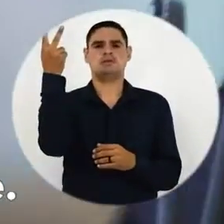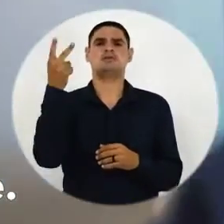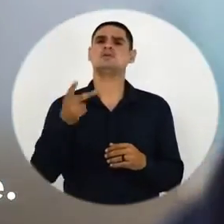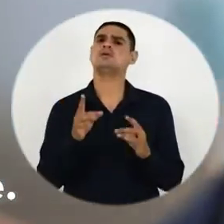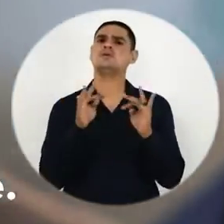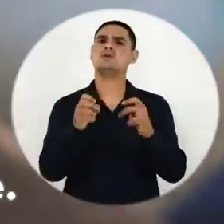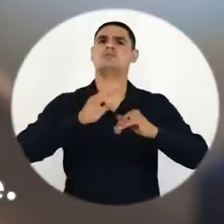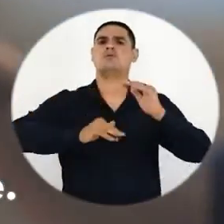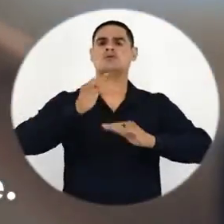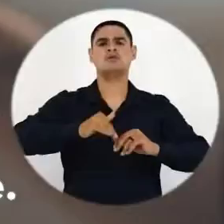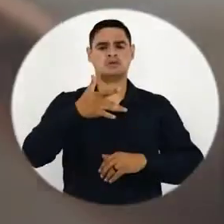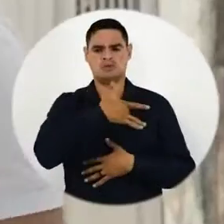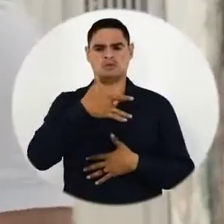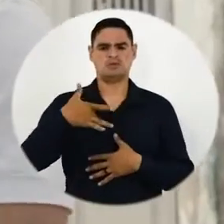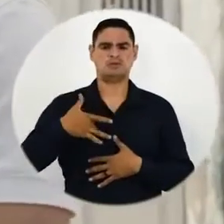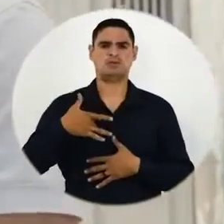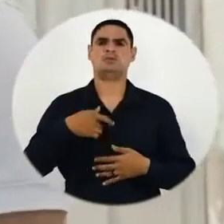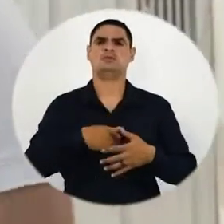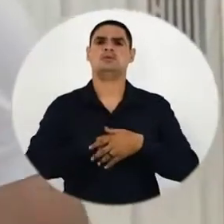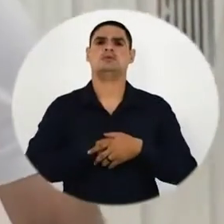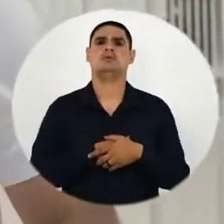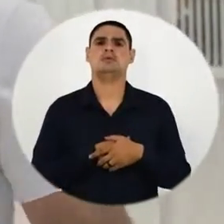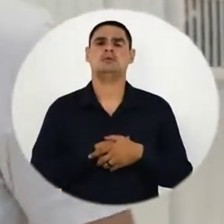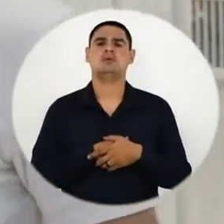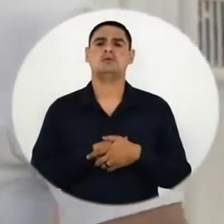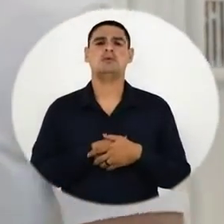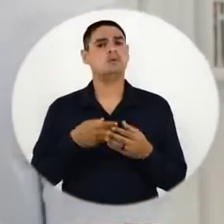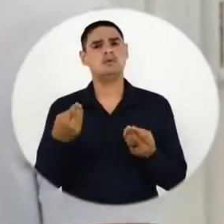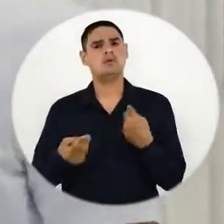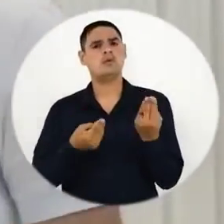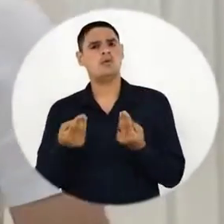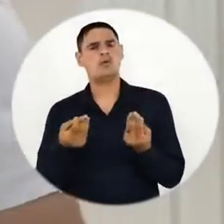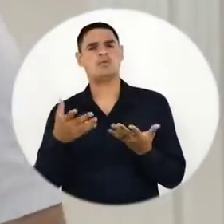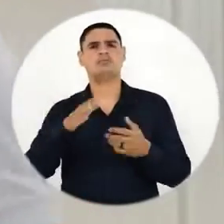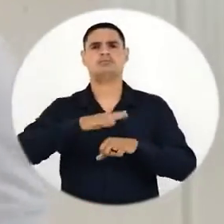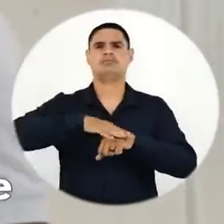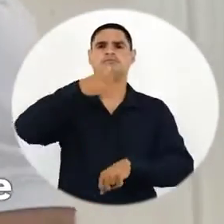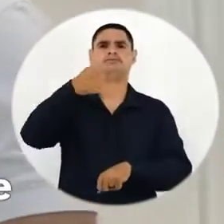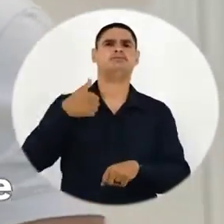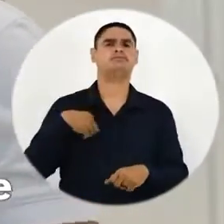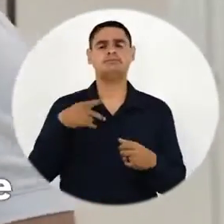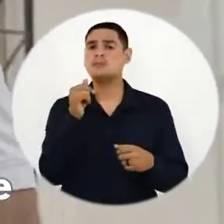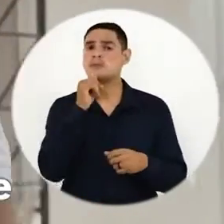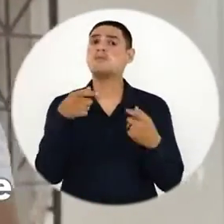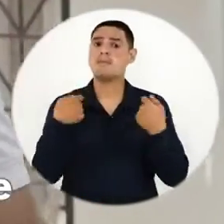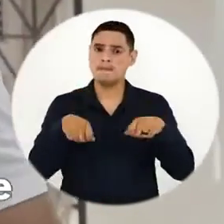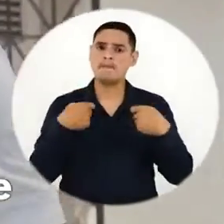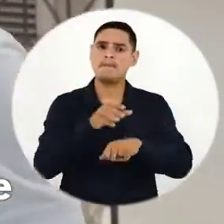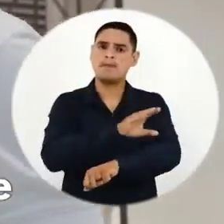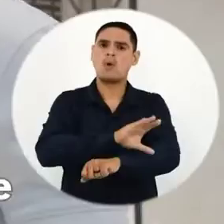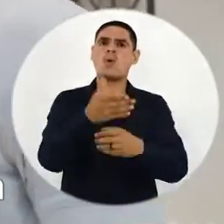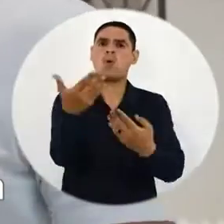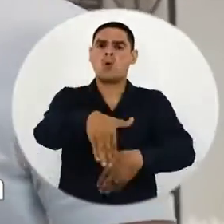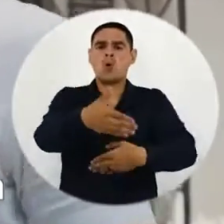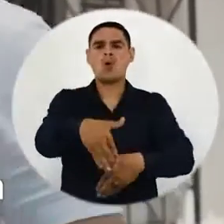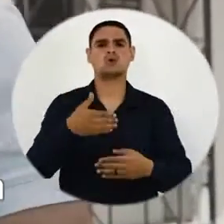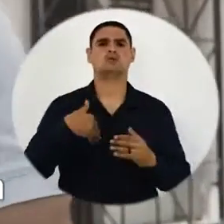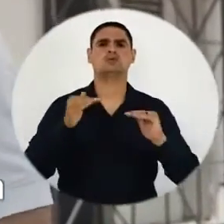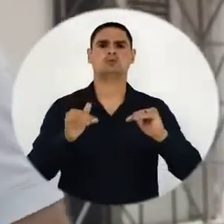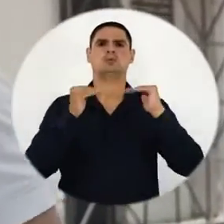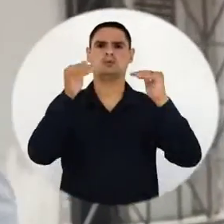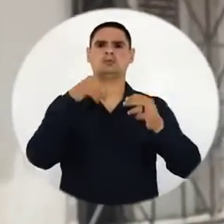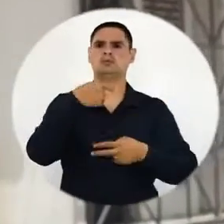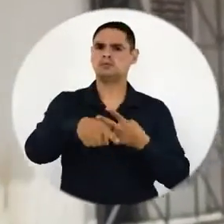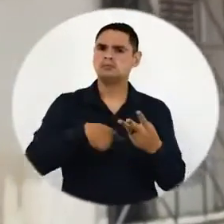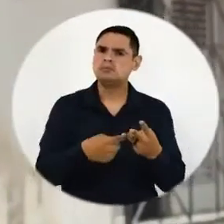os profissionais de saúde. O que vamos fazer para melhorar? Antes de mais nada, fazer concurso, equipar e botar para funcionar bem